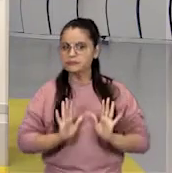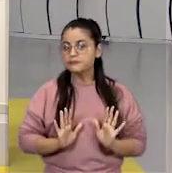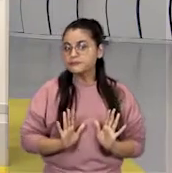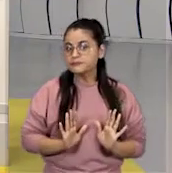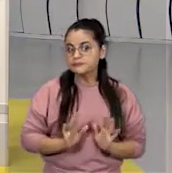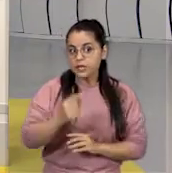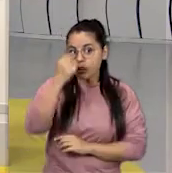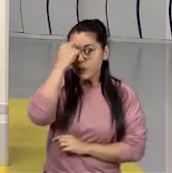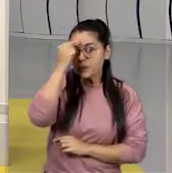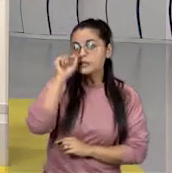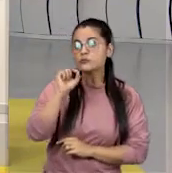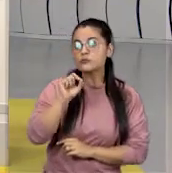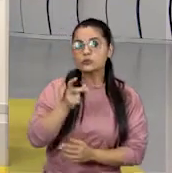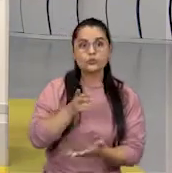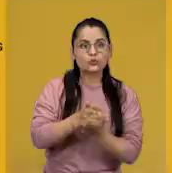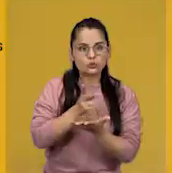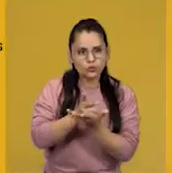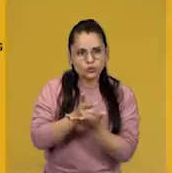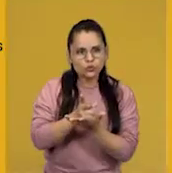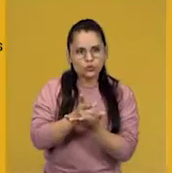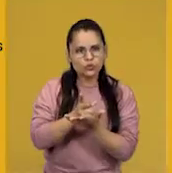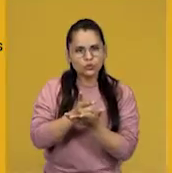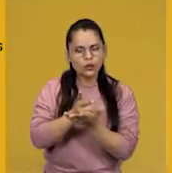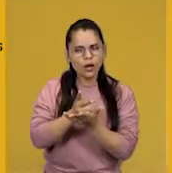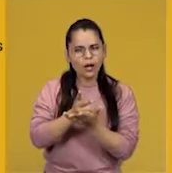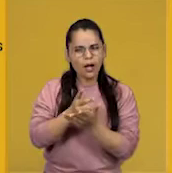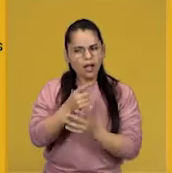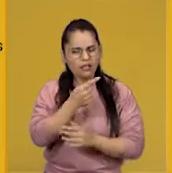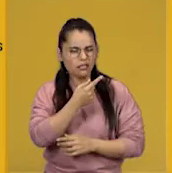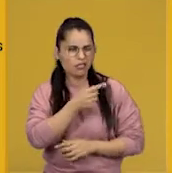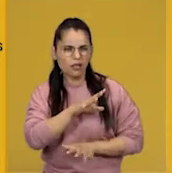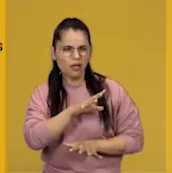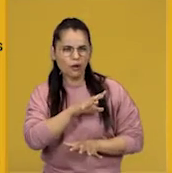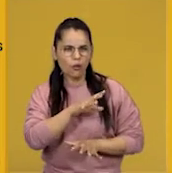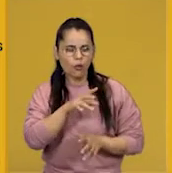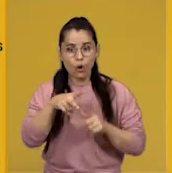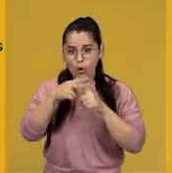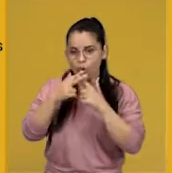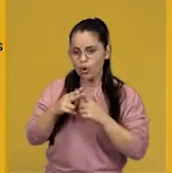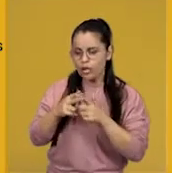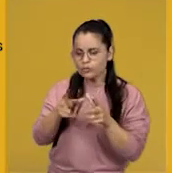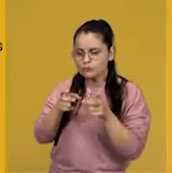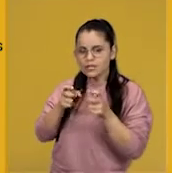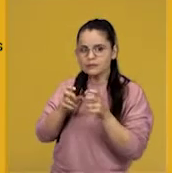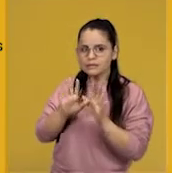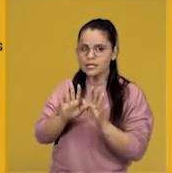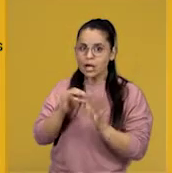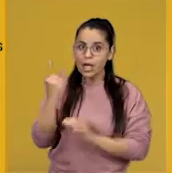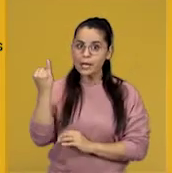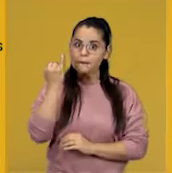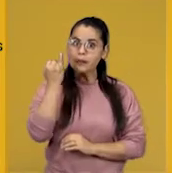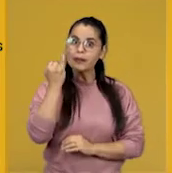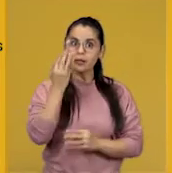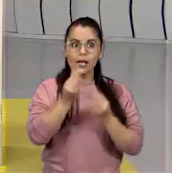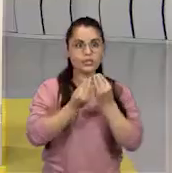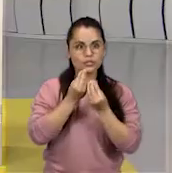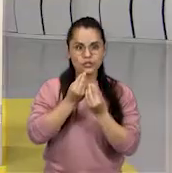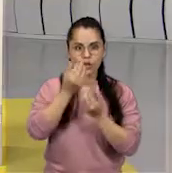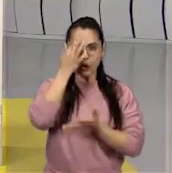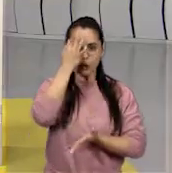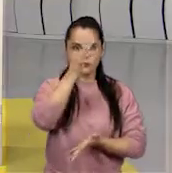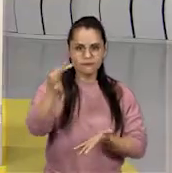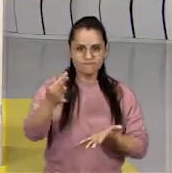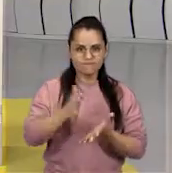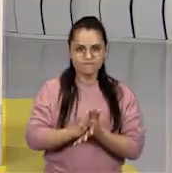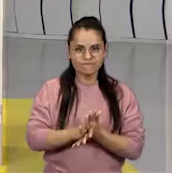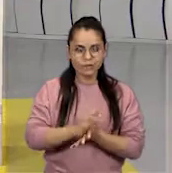O pensamento continua, nega ou corrige a percepção? Está vendo a importância do que nós vamos ver aqui, dessas atitudes filosóficas,